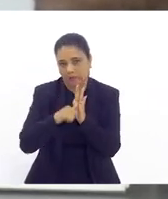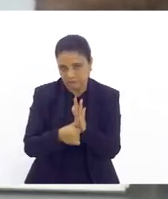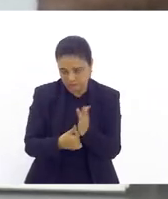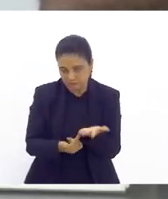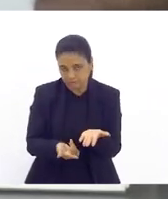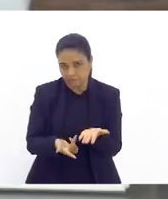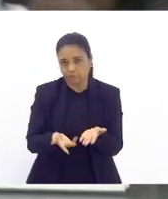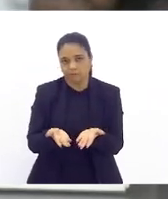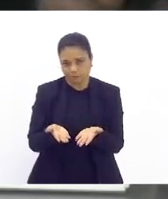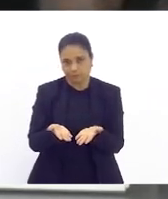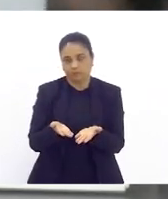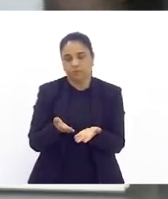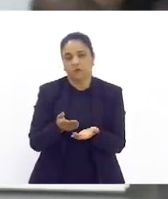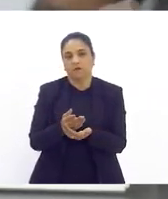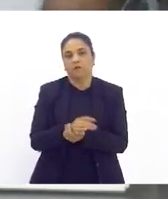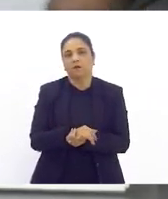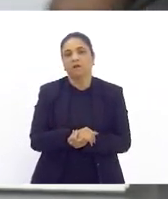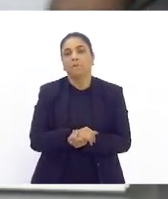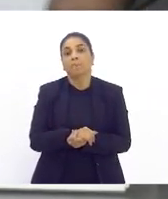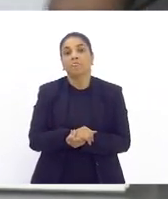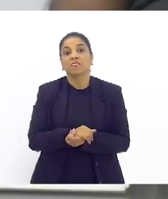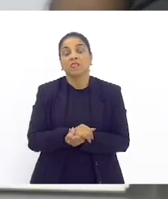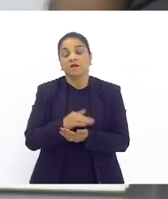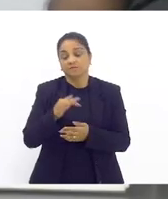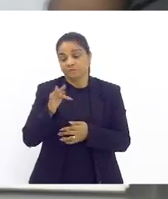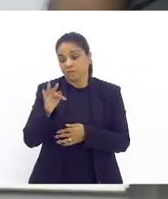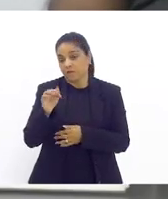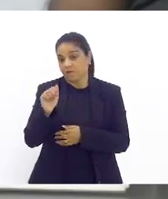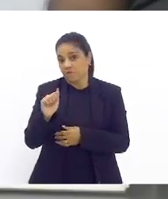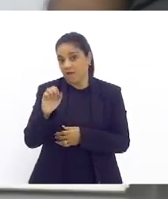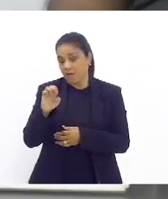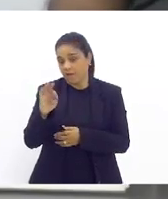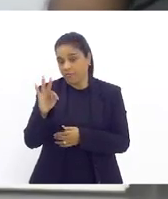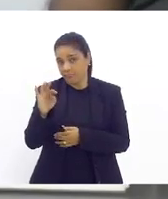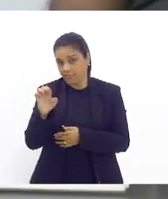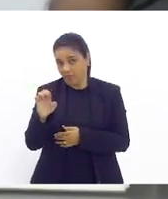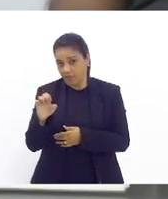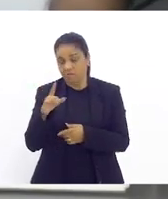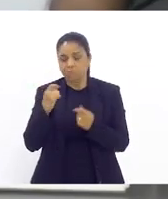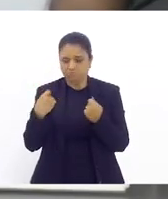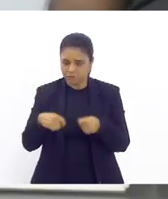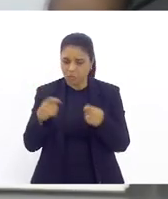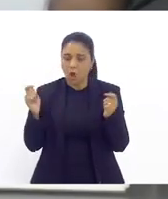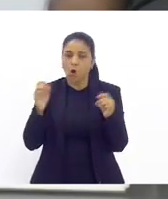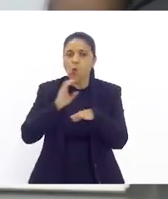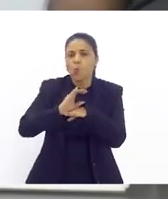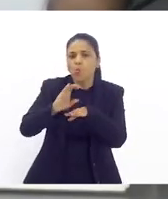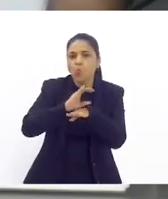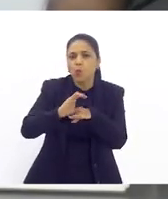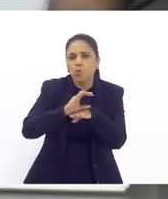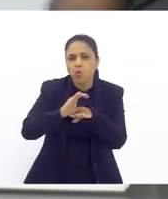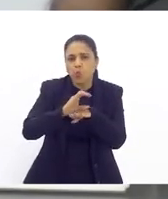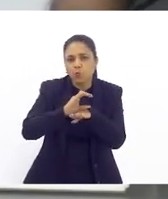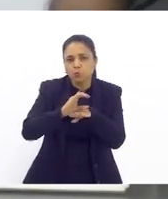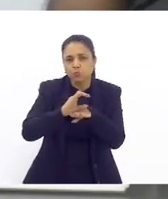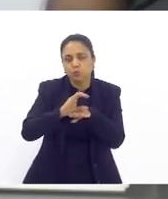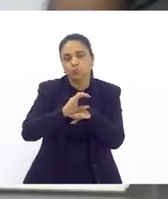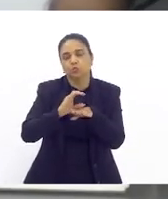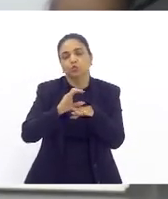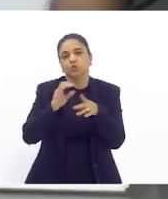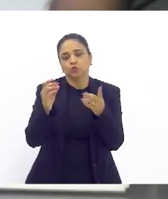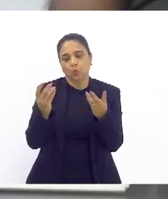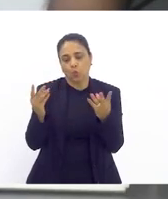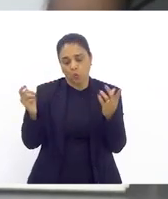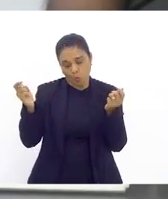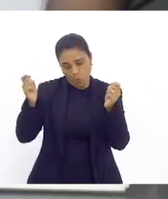e tem que poderia dar curso de qualificação porque ela tem condições para os servidores